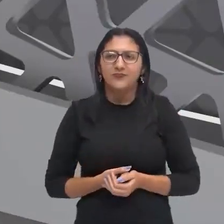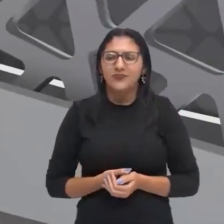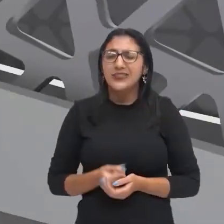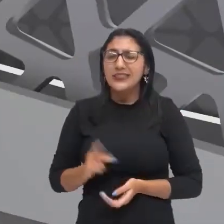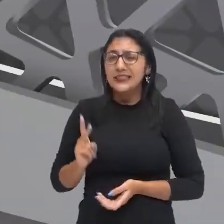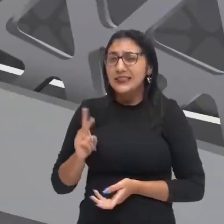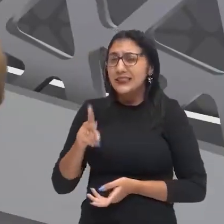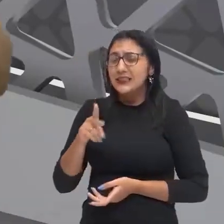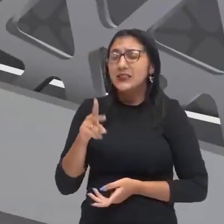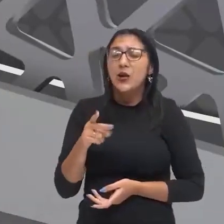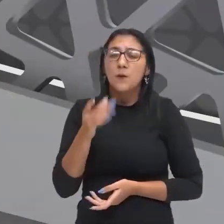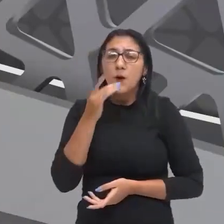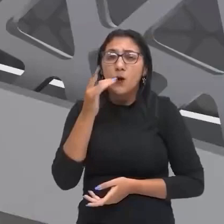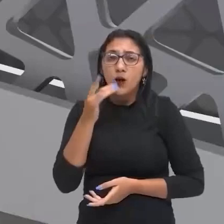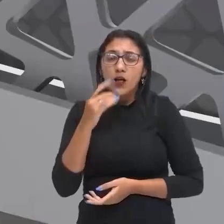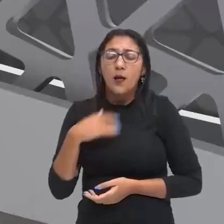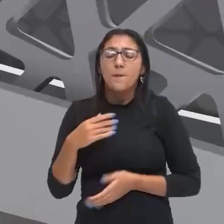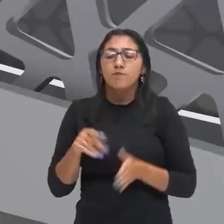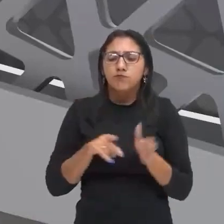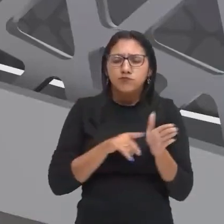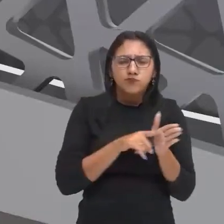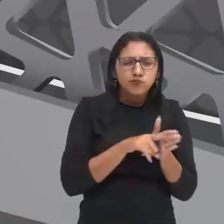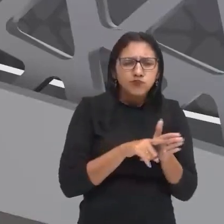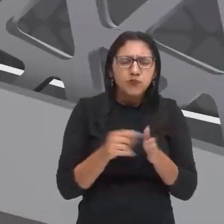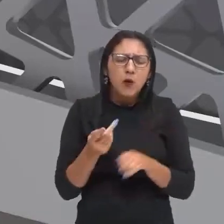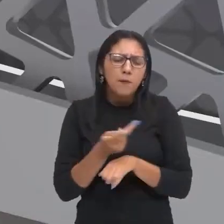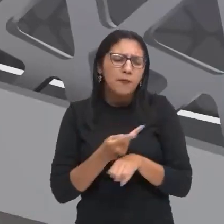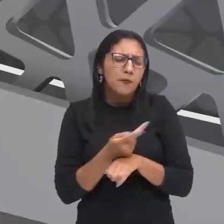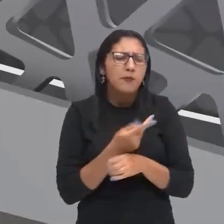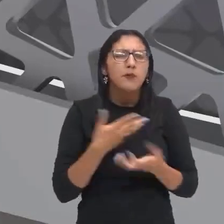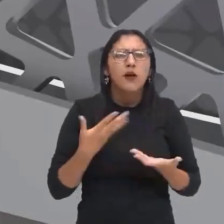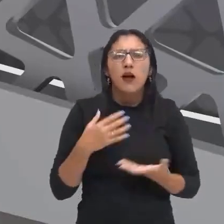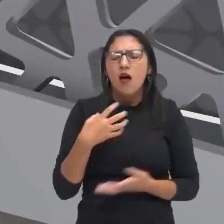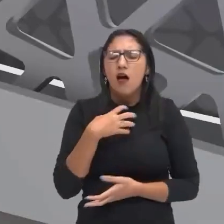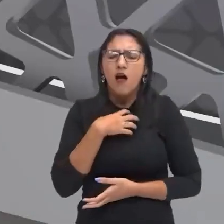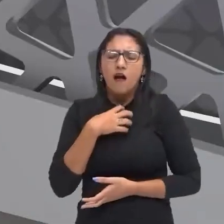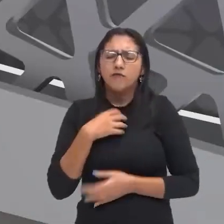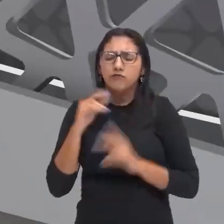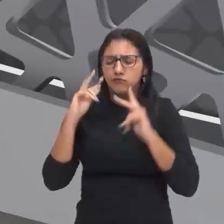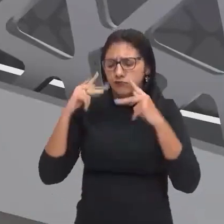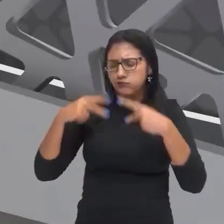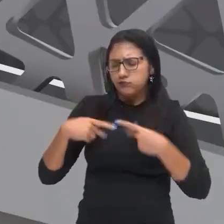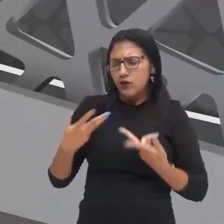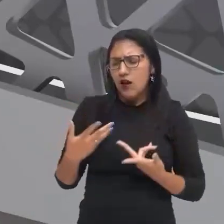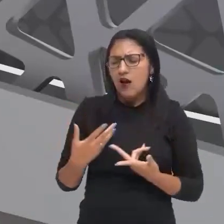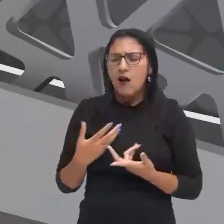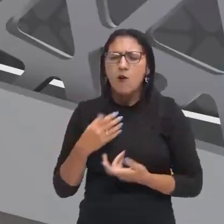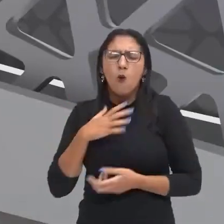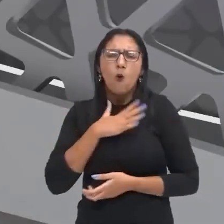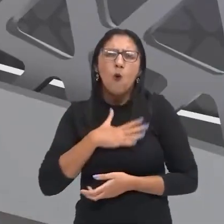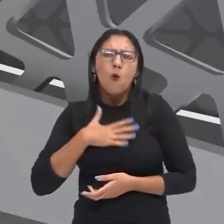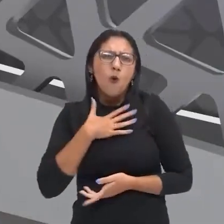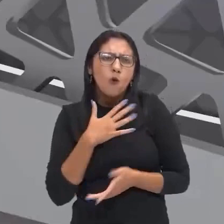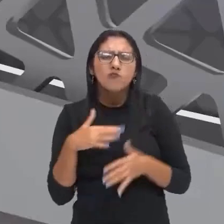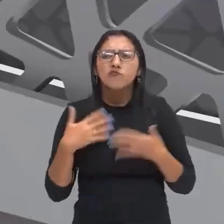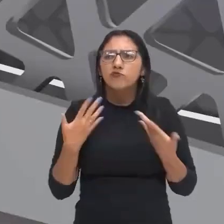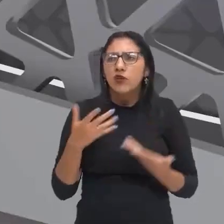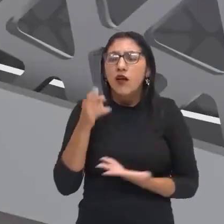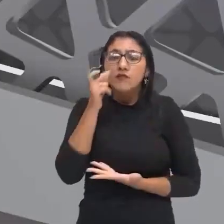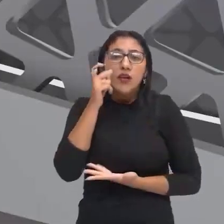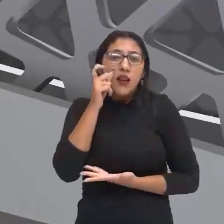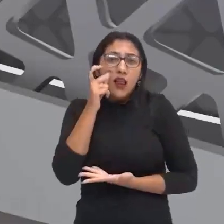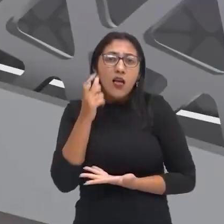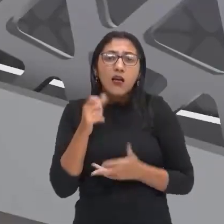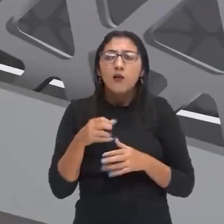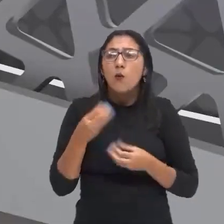sempre pautado nisso, nessa busca do quem eu sou, o que eu quero, com o que eu me identifico, o que me faz